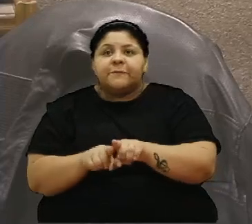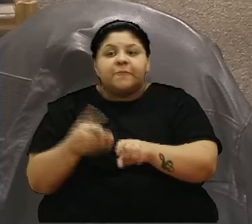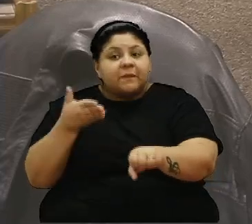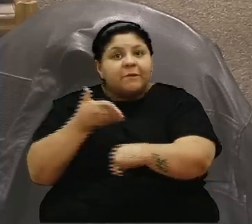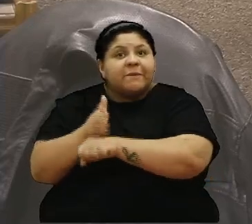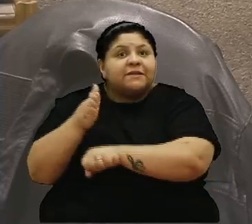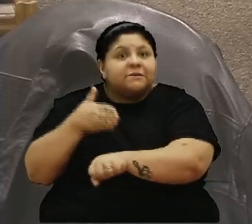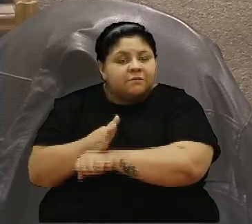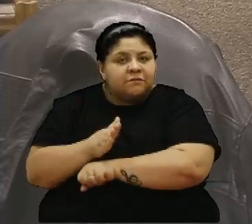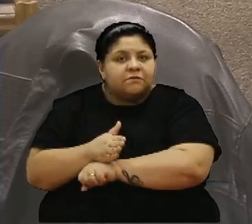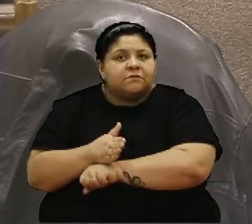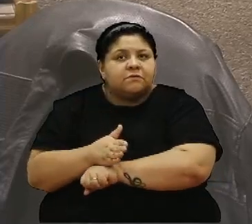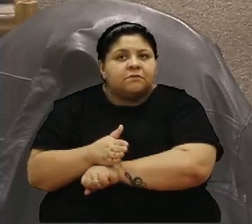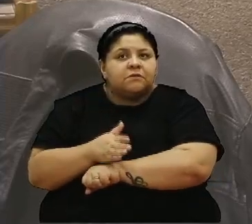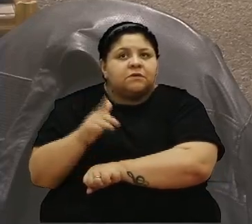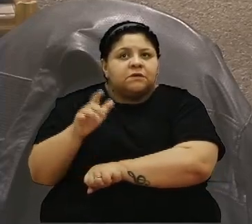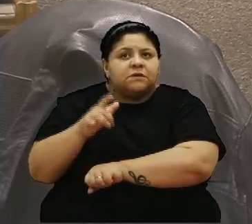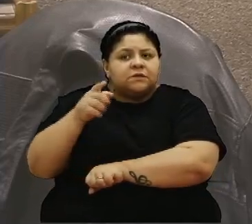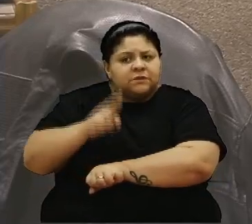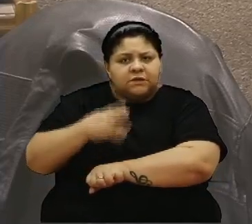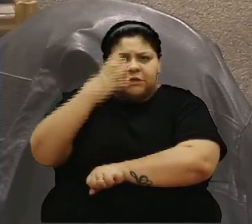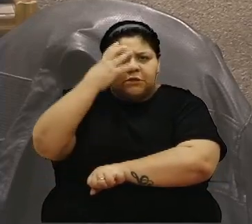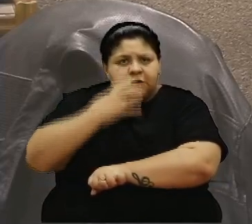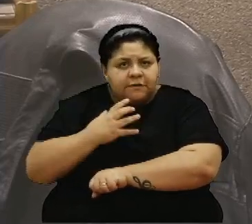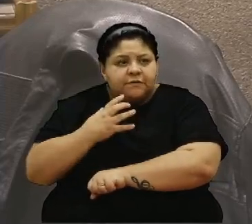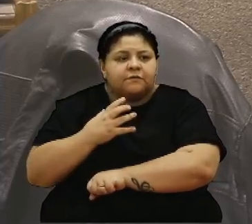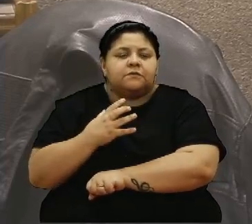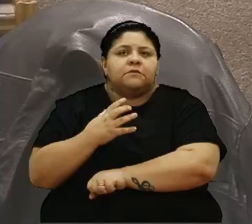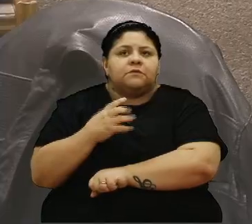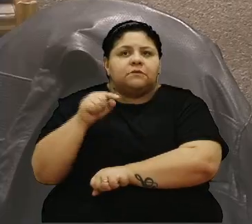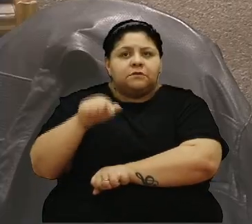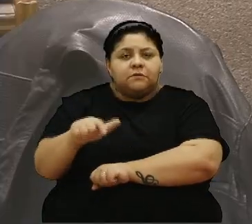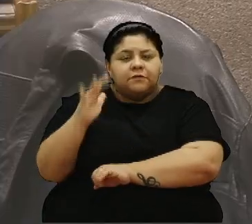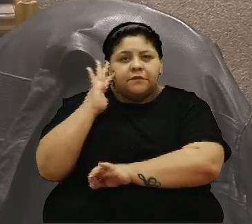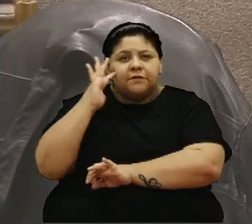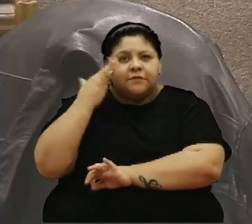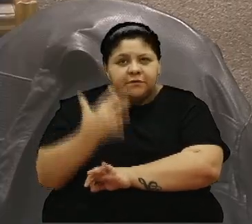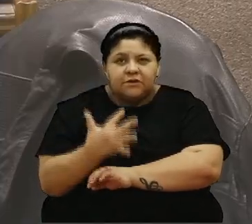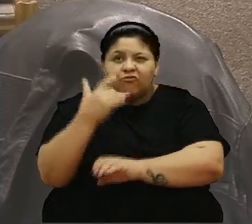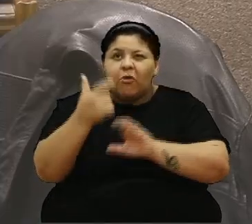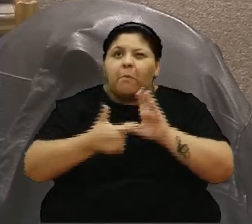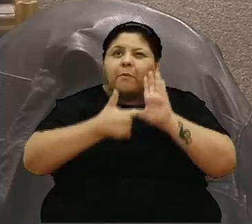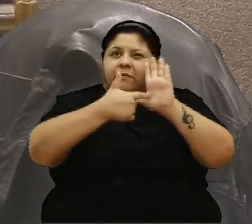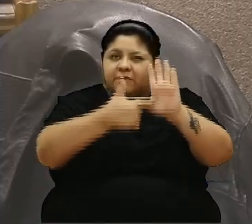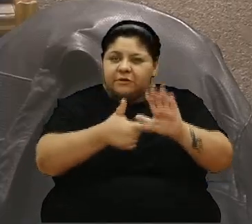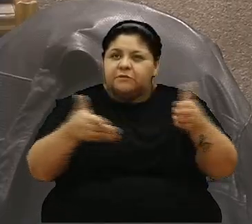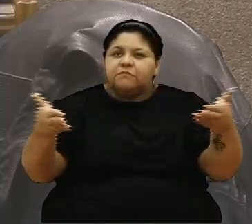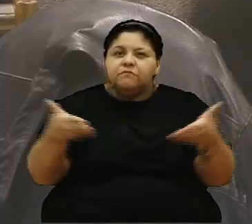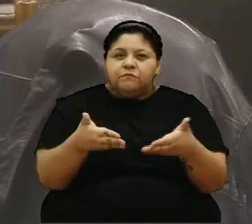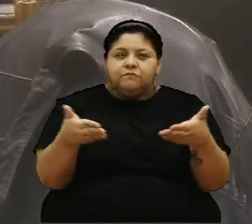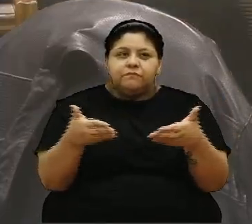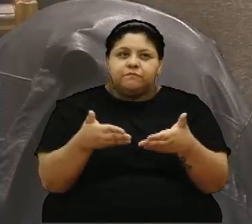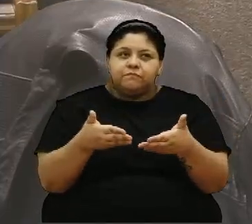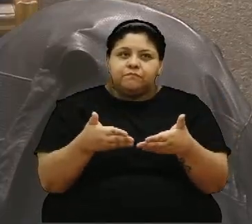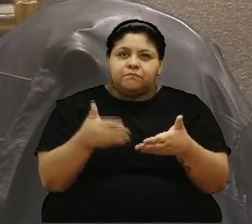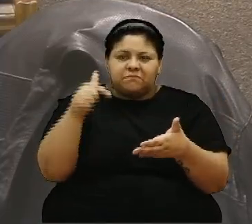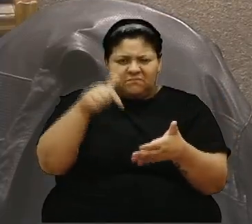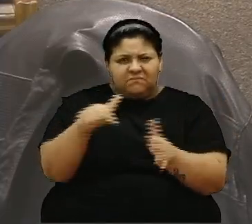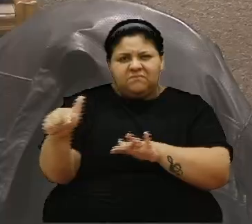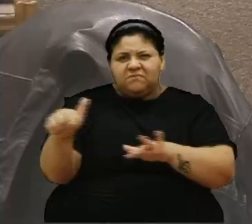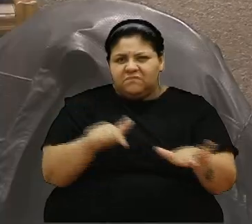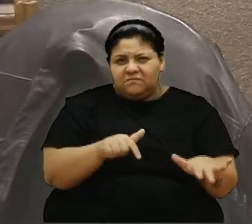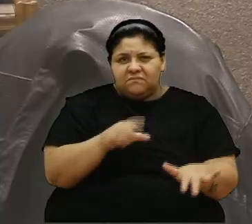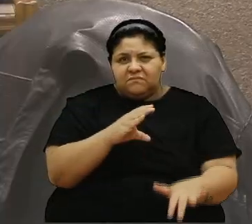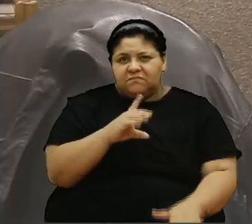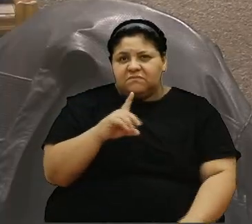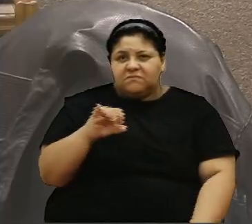participando. E que seja levada a sério. E que isso que aconteceu e que foi exposto agora, nessa semana, sobre a